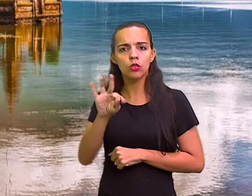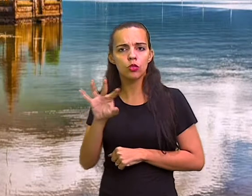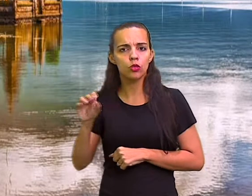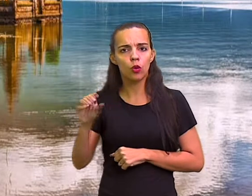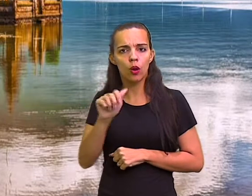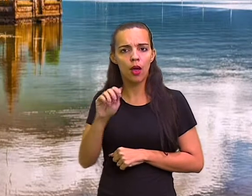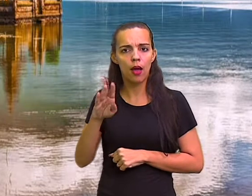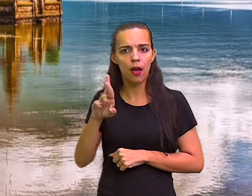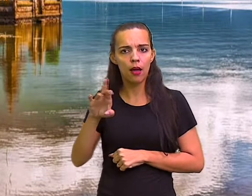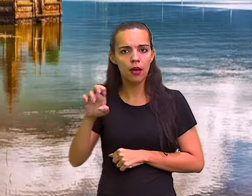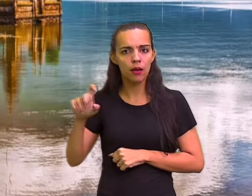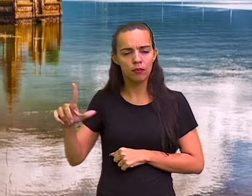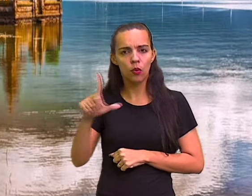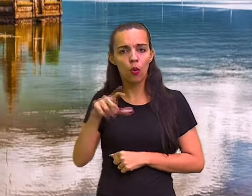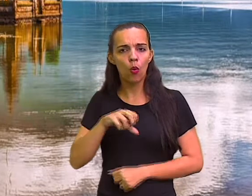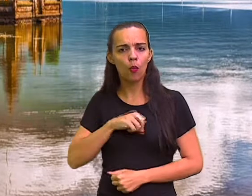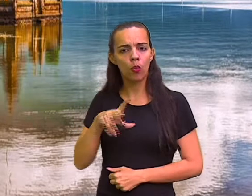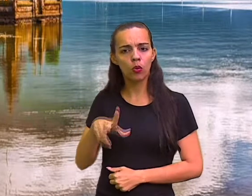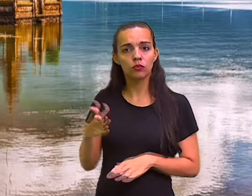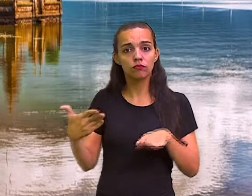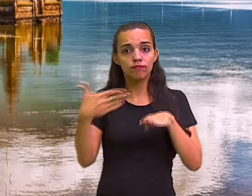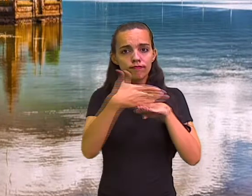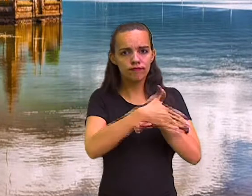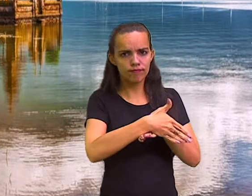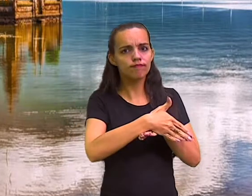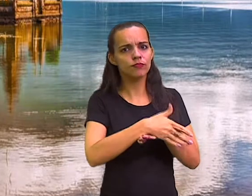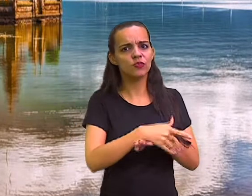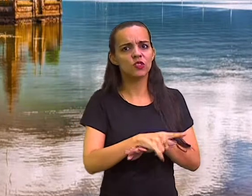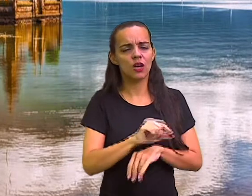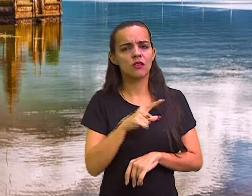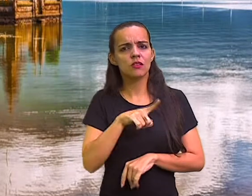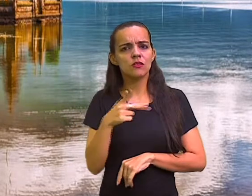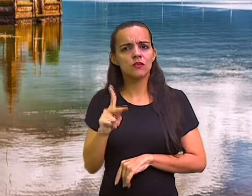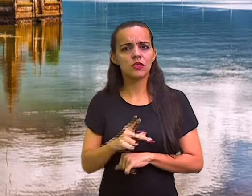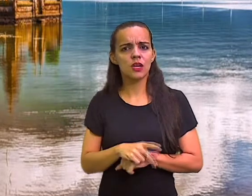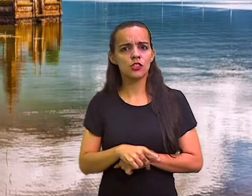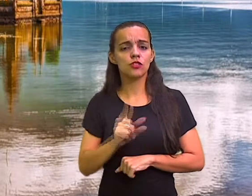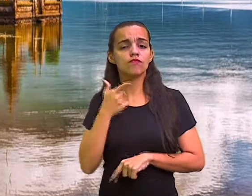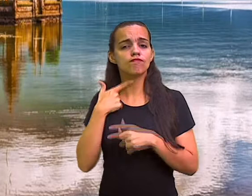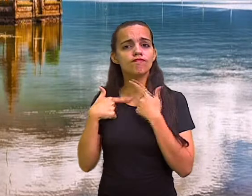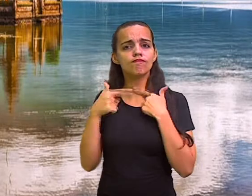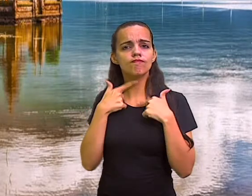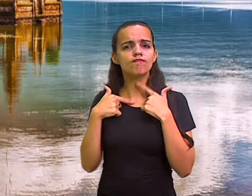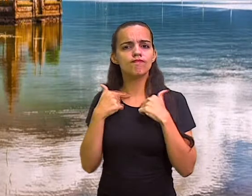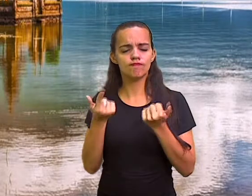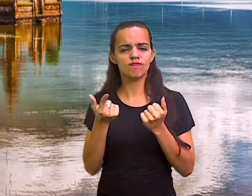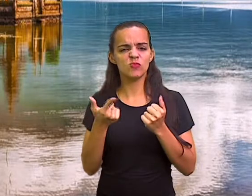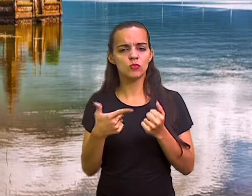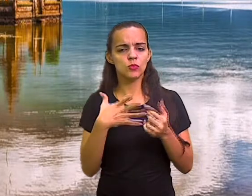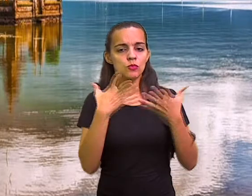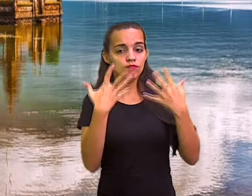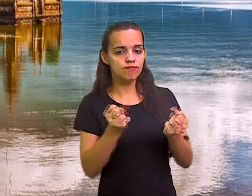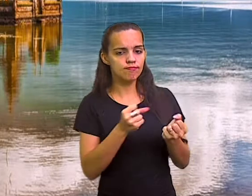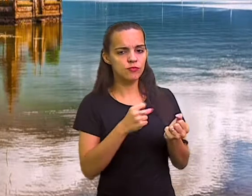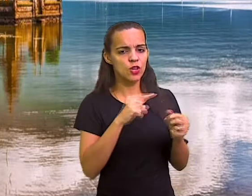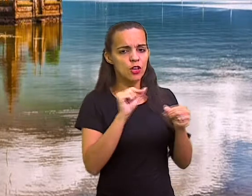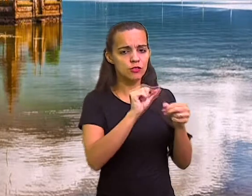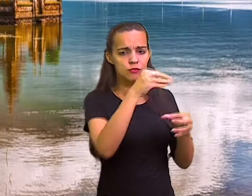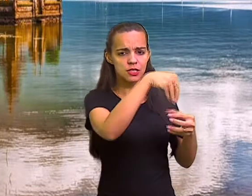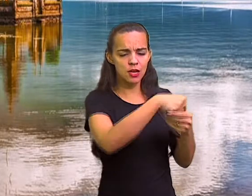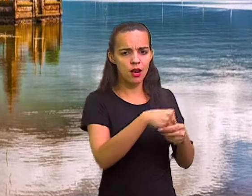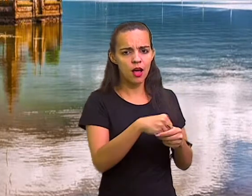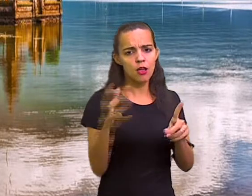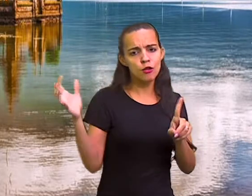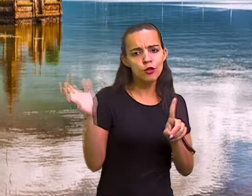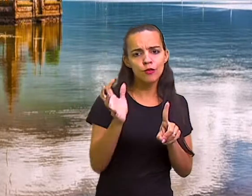às Ilhas Molucas. E na sua vontade de monopolizar o comércio das